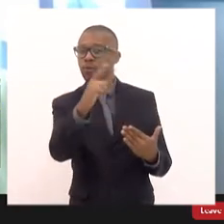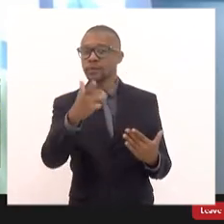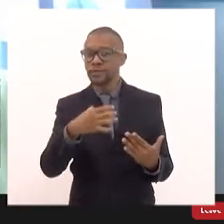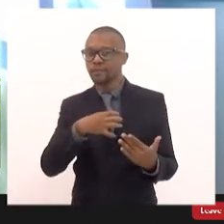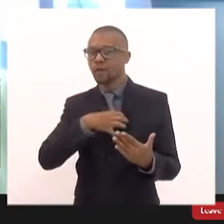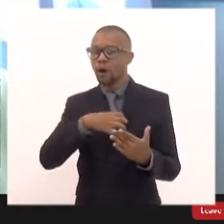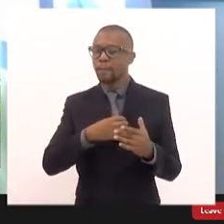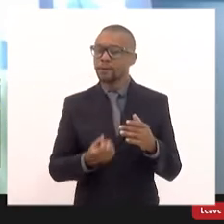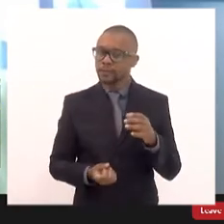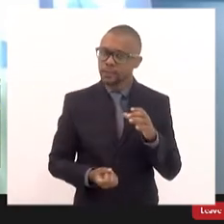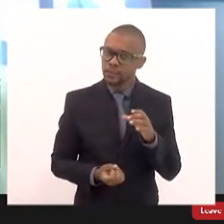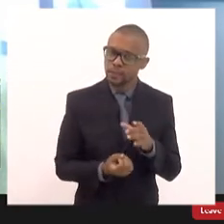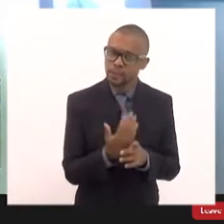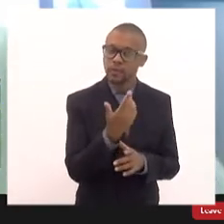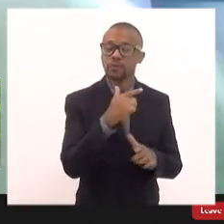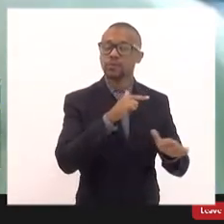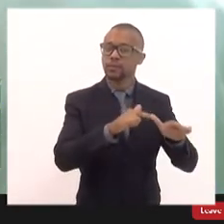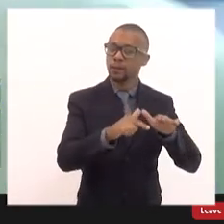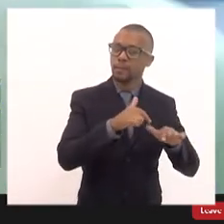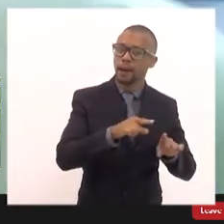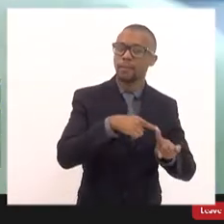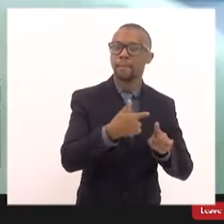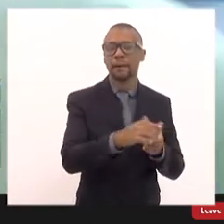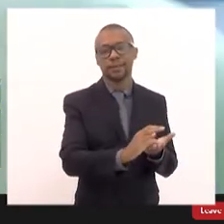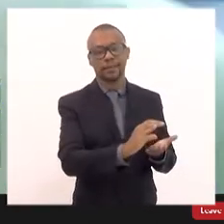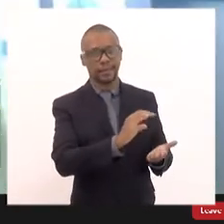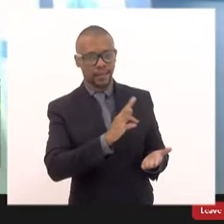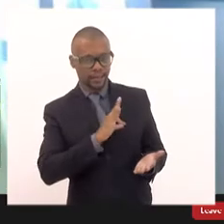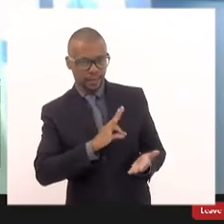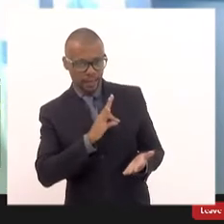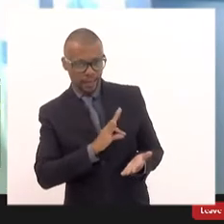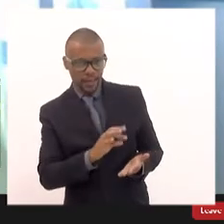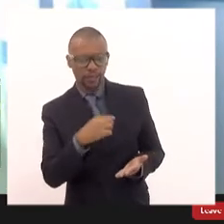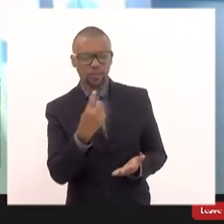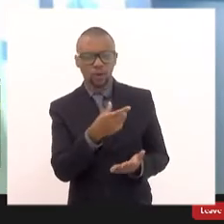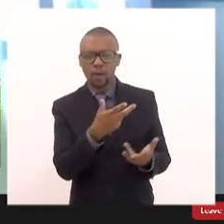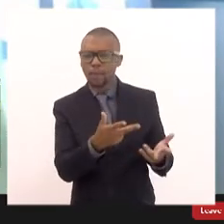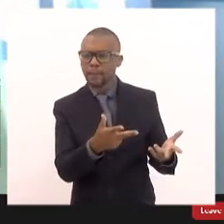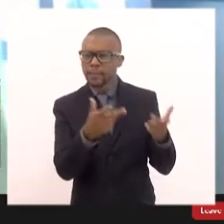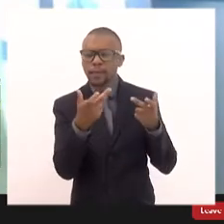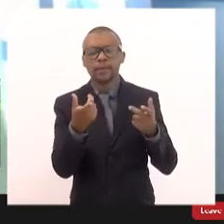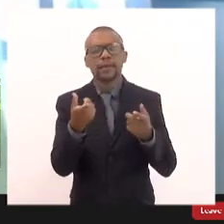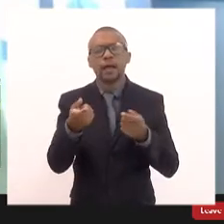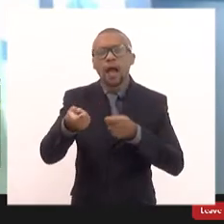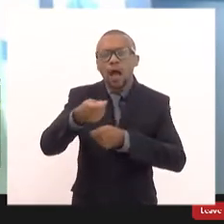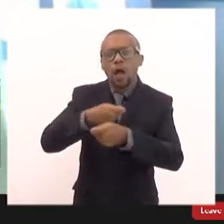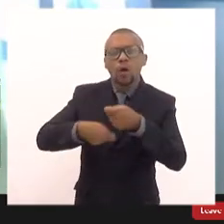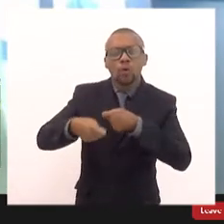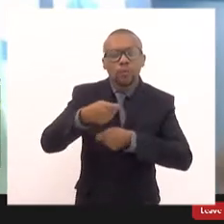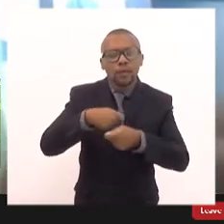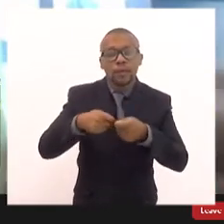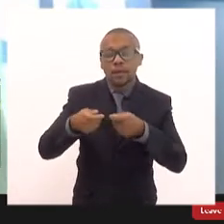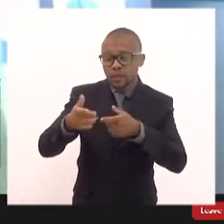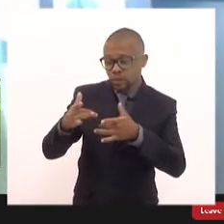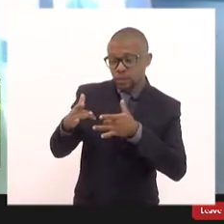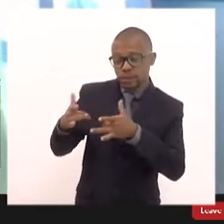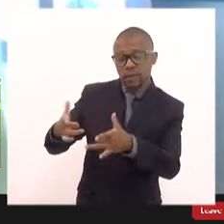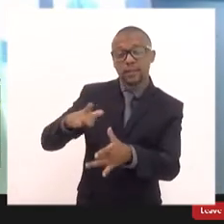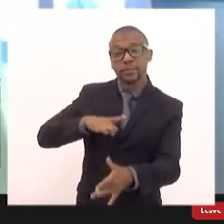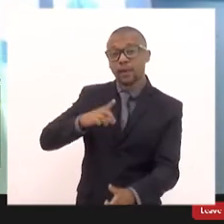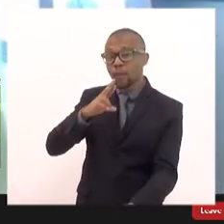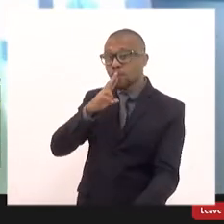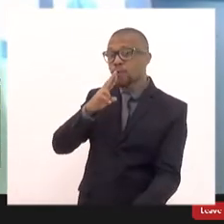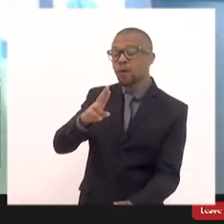também nos articulamos, né, na indústria, na tecnologia, no comércio, a economia solidária ela tem uma resposta